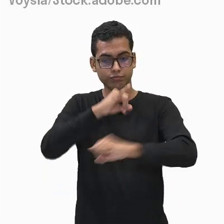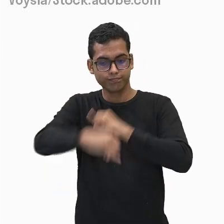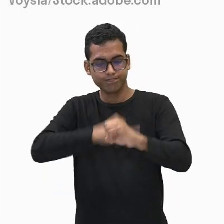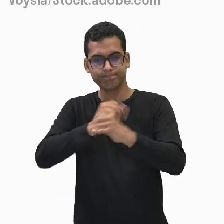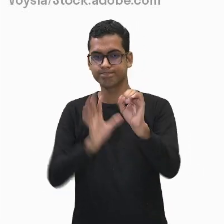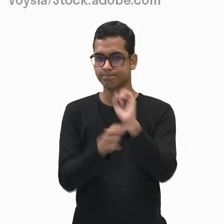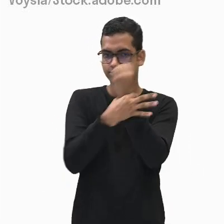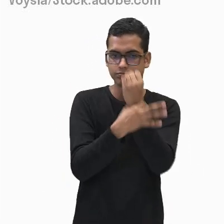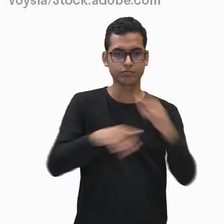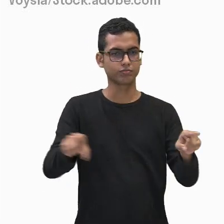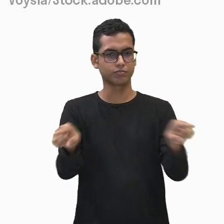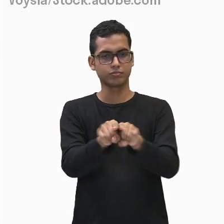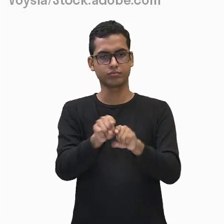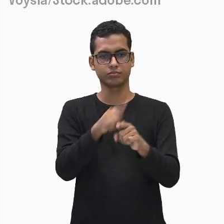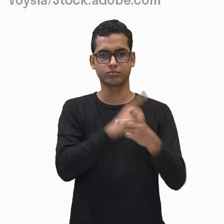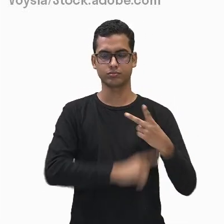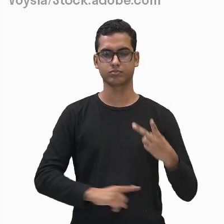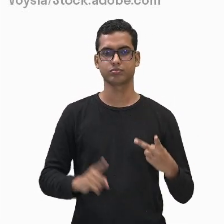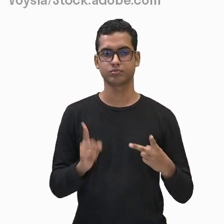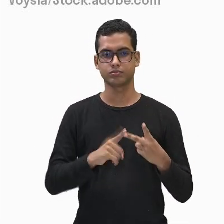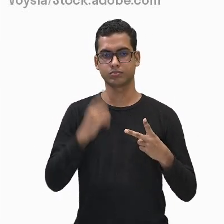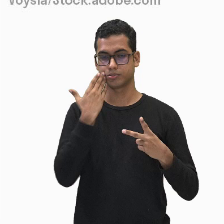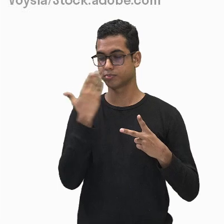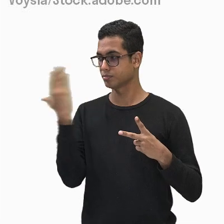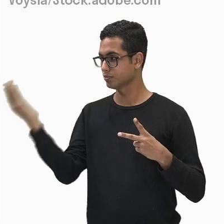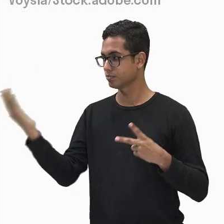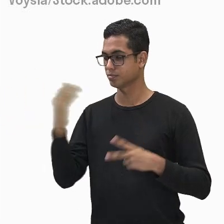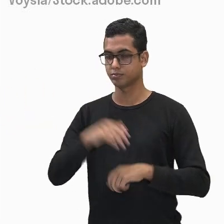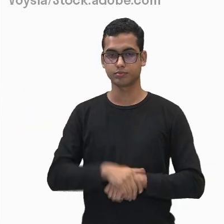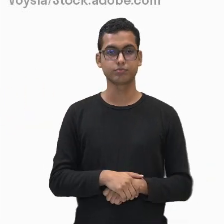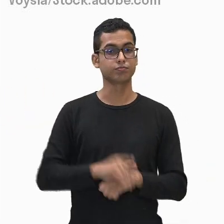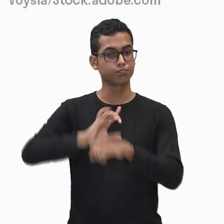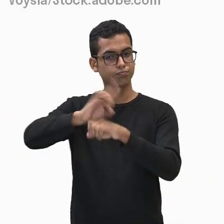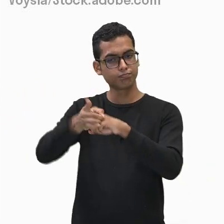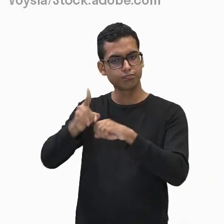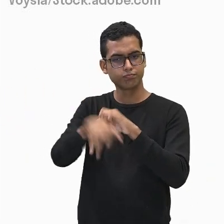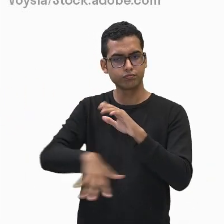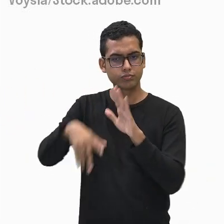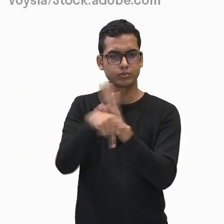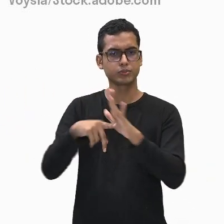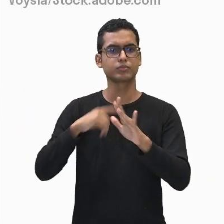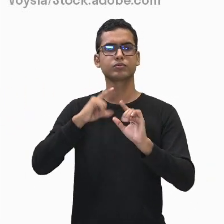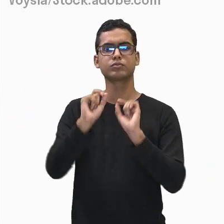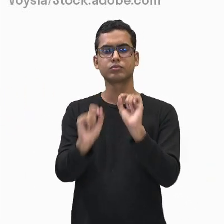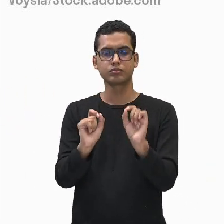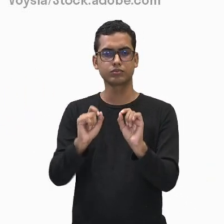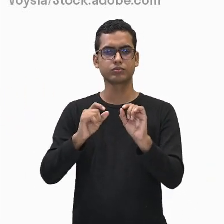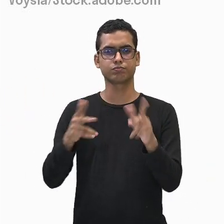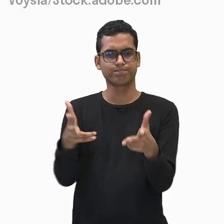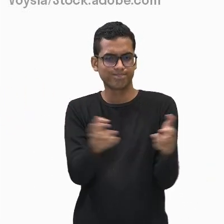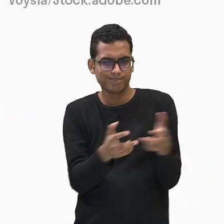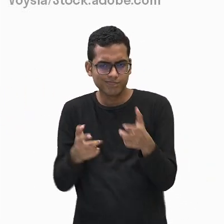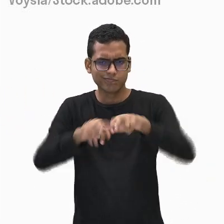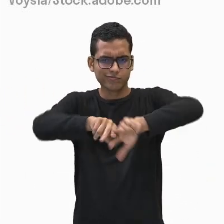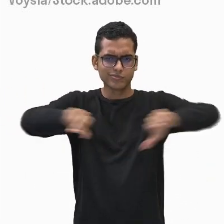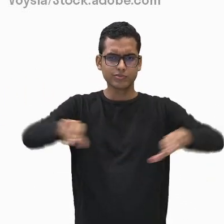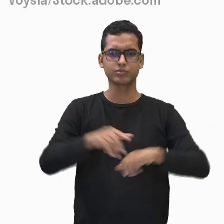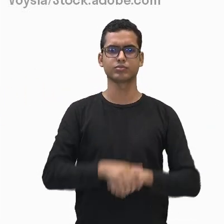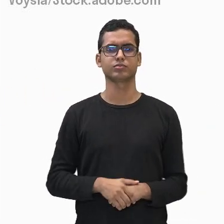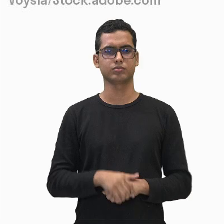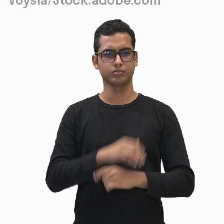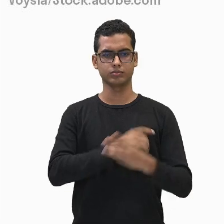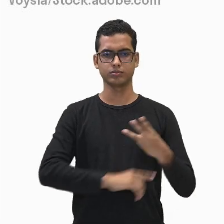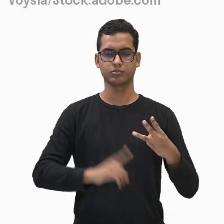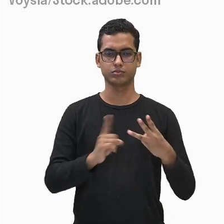ele desenhador de videojuegos, olha aí, um designer de jogos, né, quem gosta. Temos ele montador